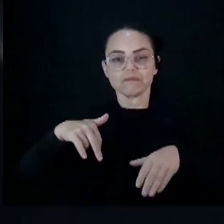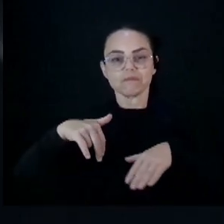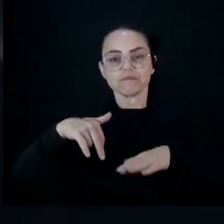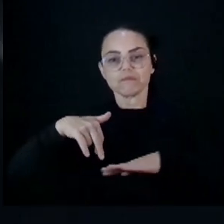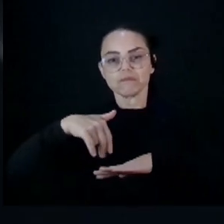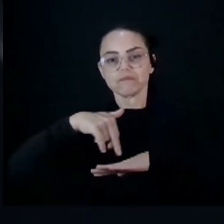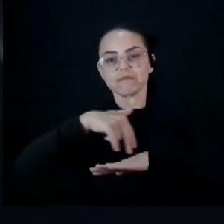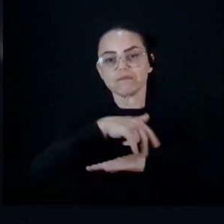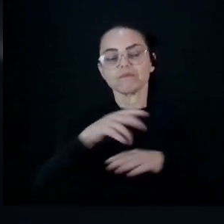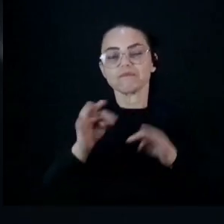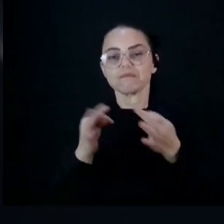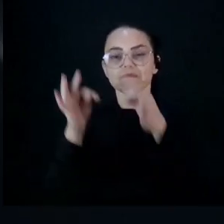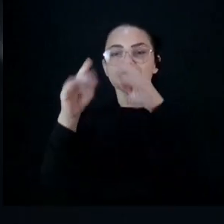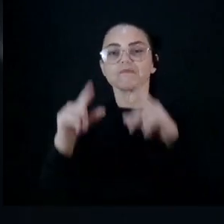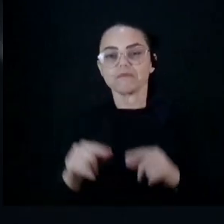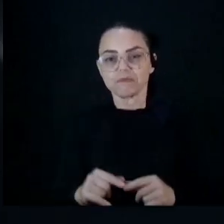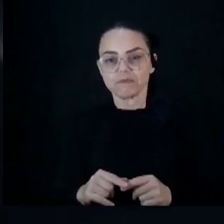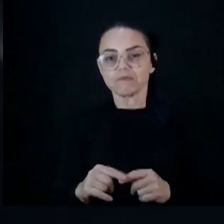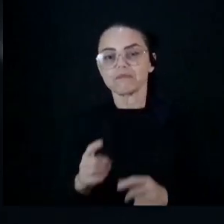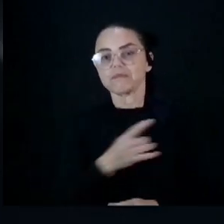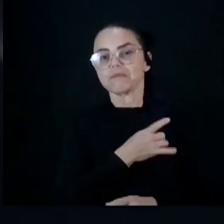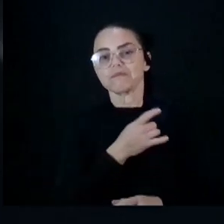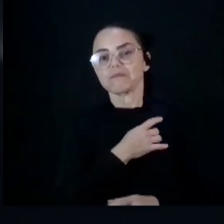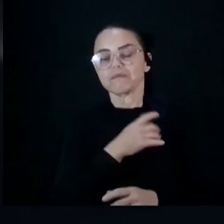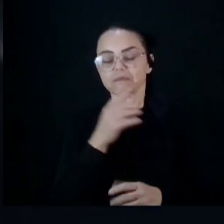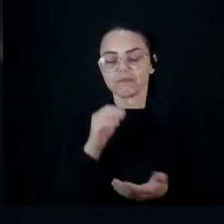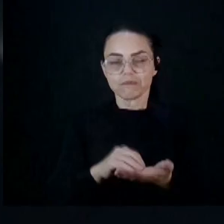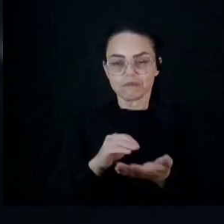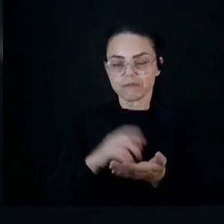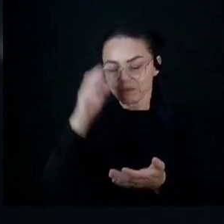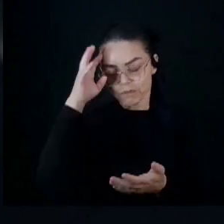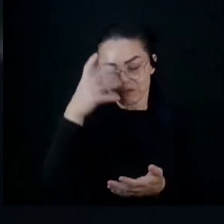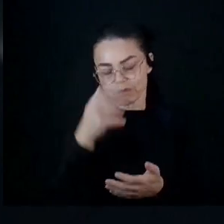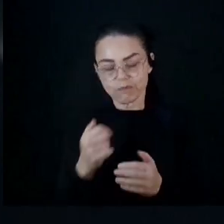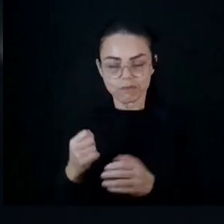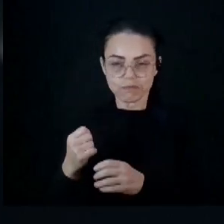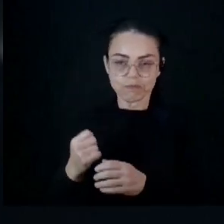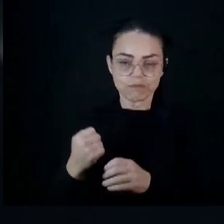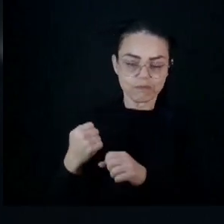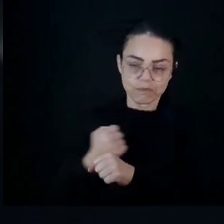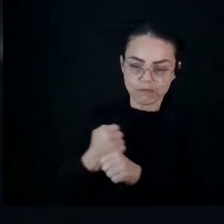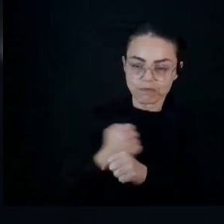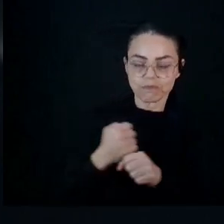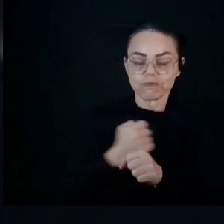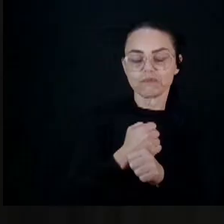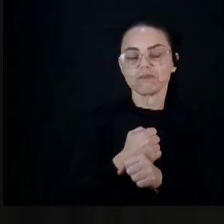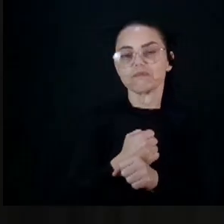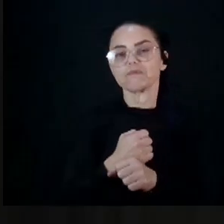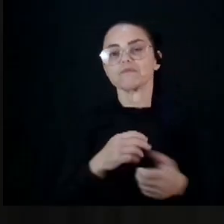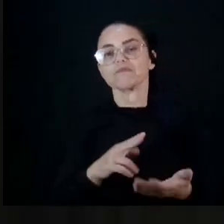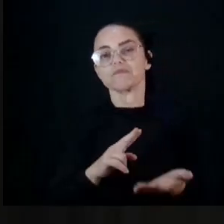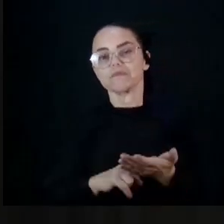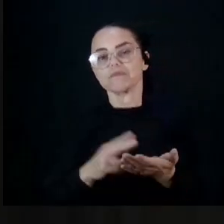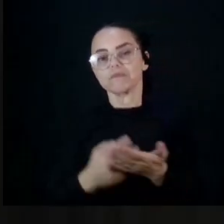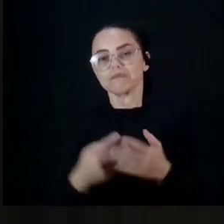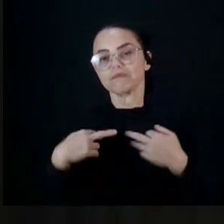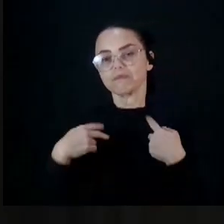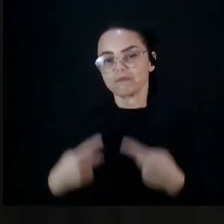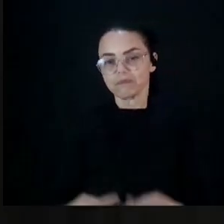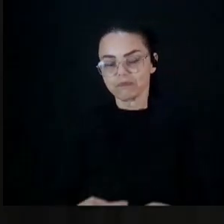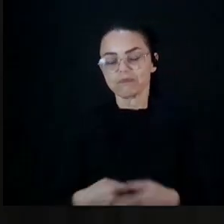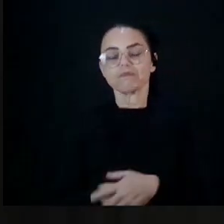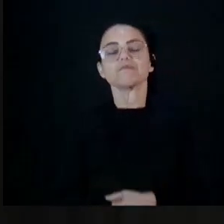tentando reduzir a incerteza em decisões, que por décadas dependeram só da interpretação humana. E tem outra